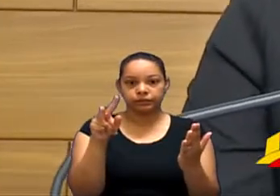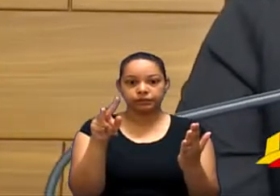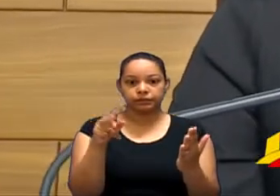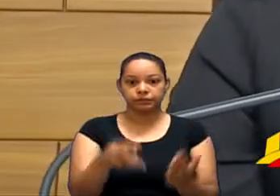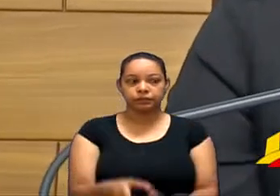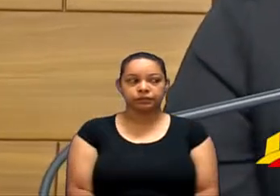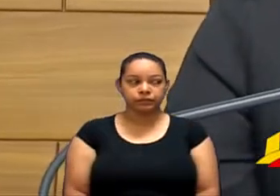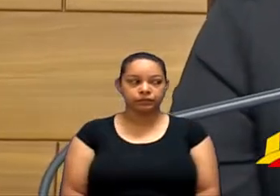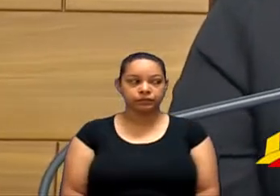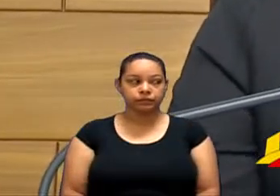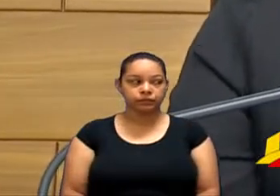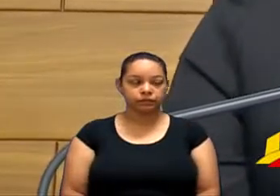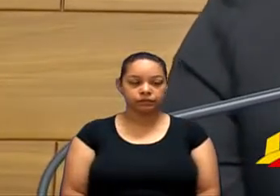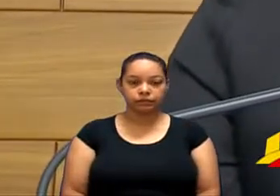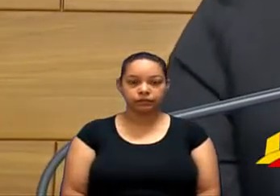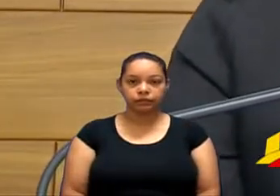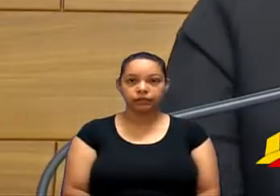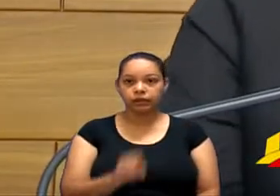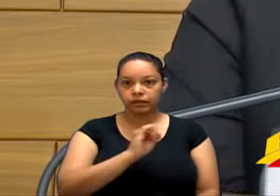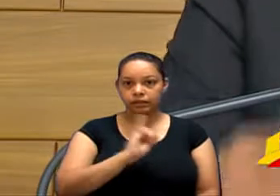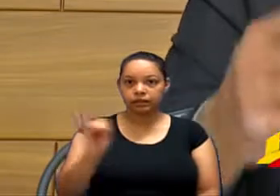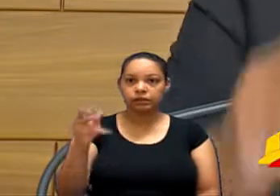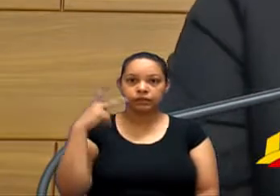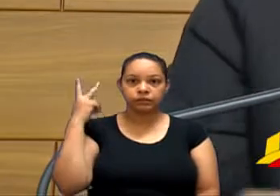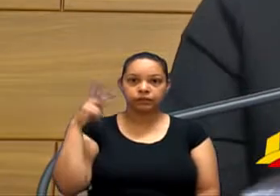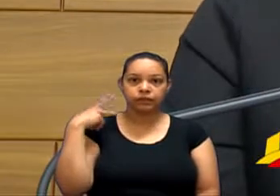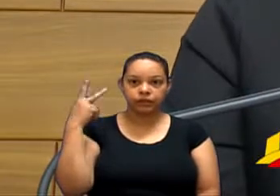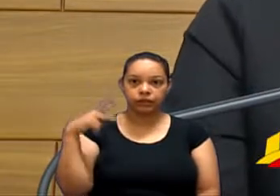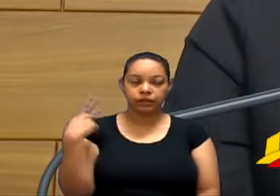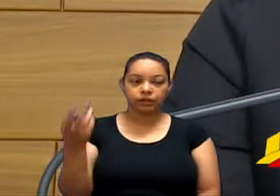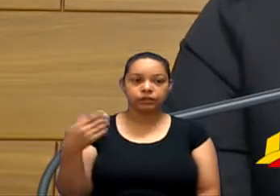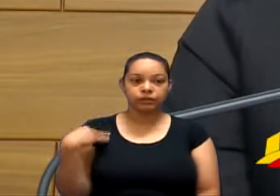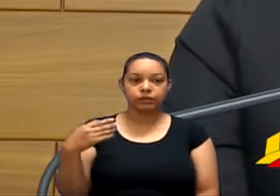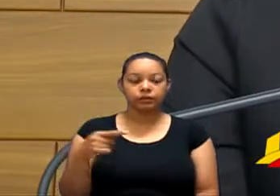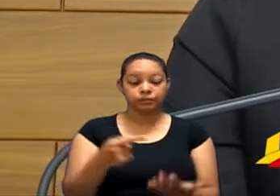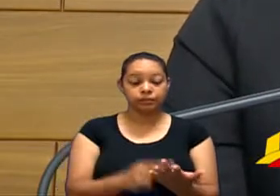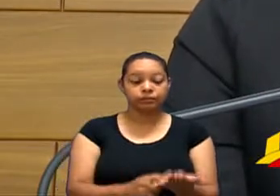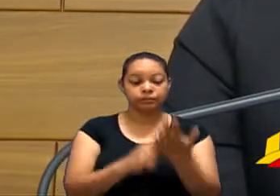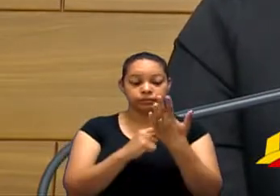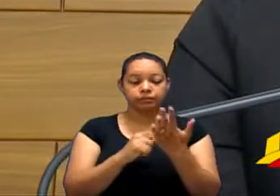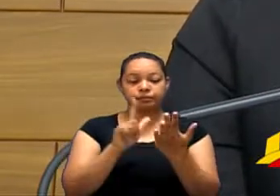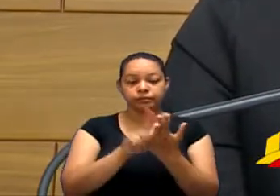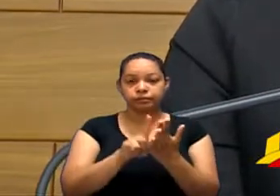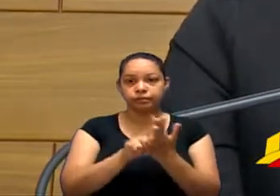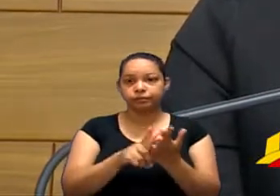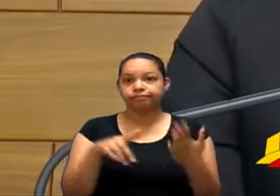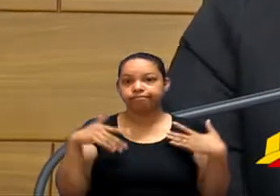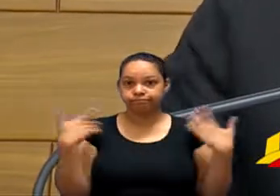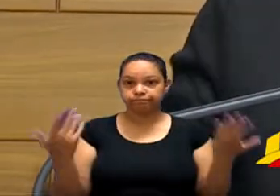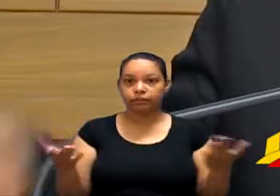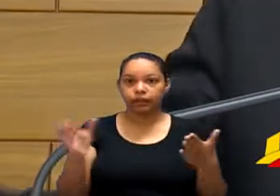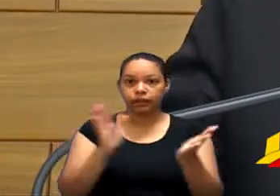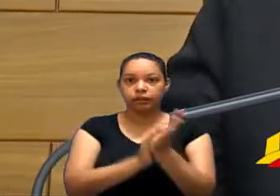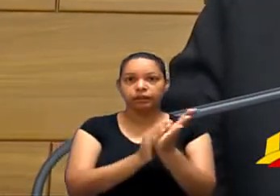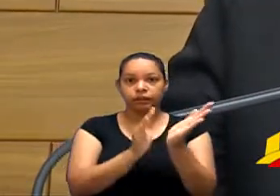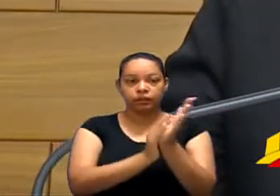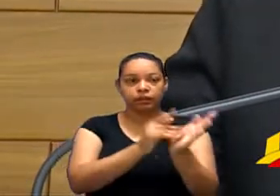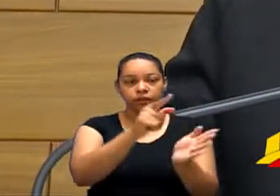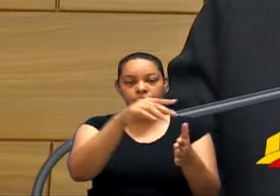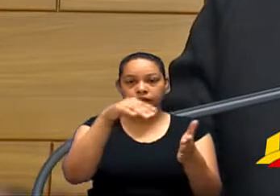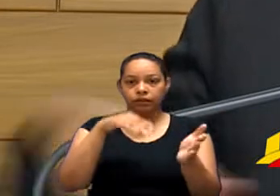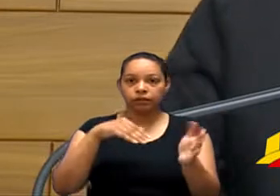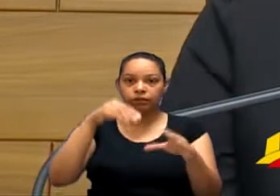verbais caso tenha algum vereador que não trouxe ainda voto de congratulações aos jovens